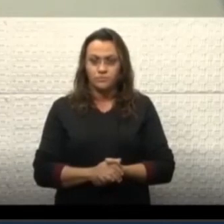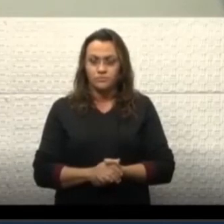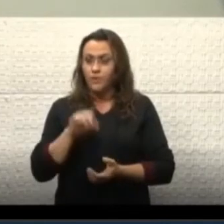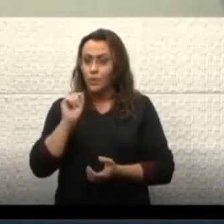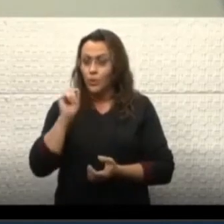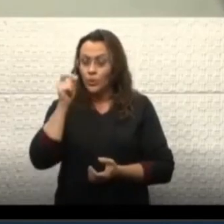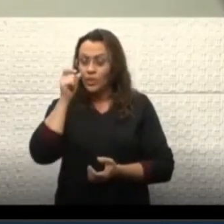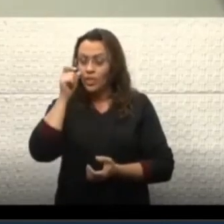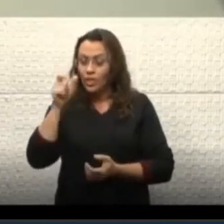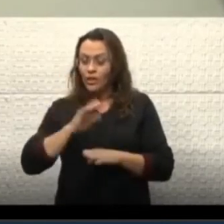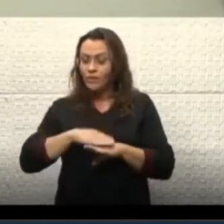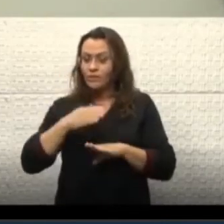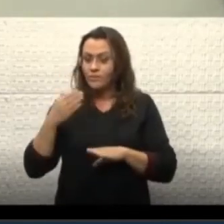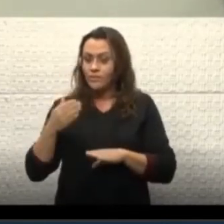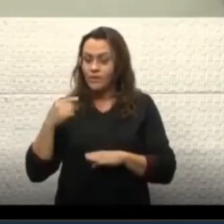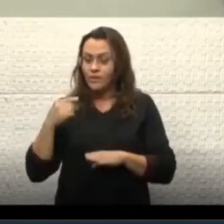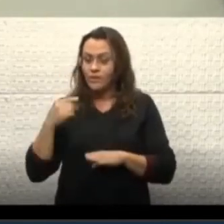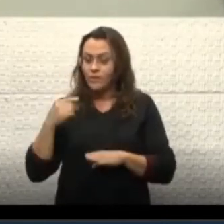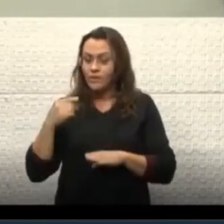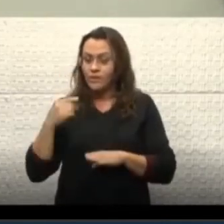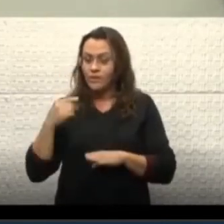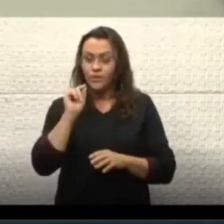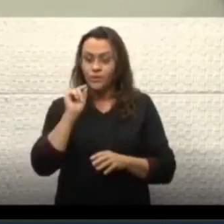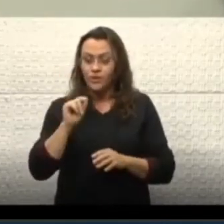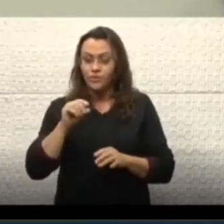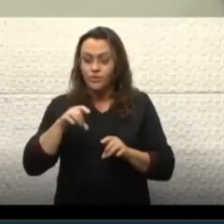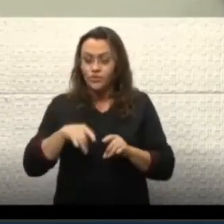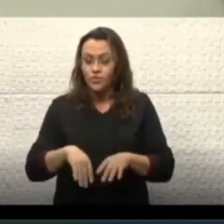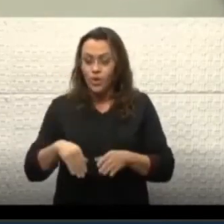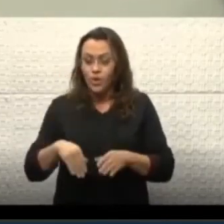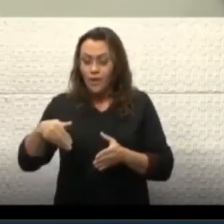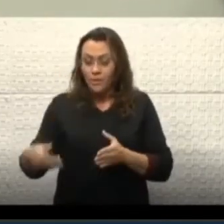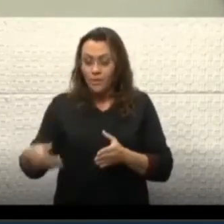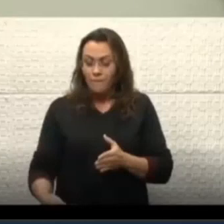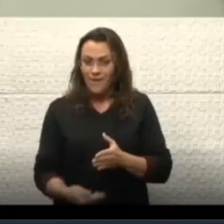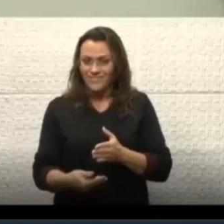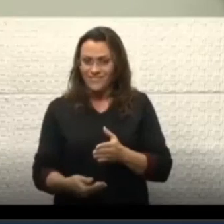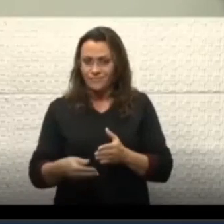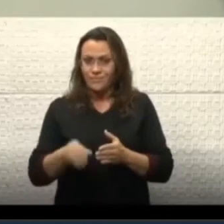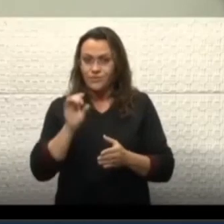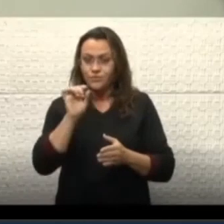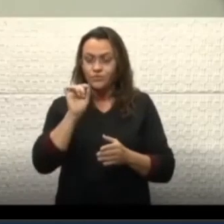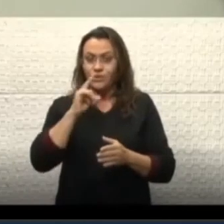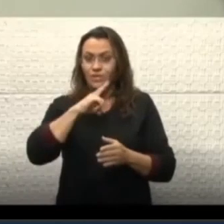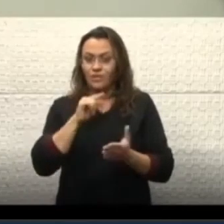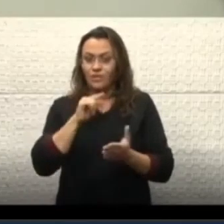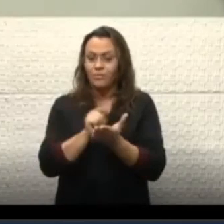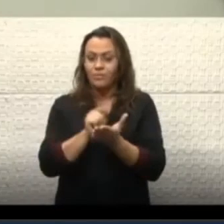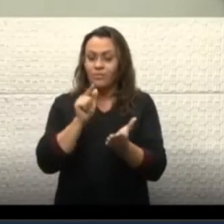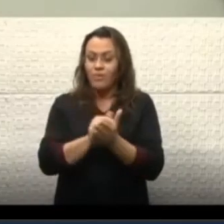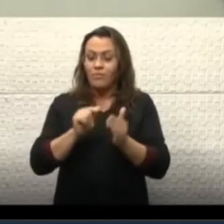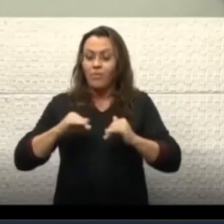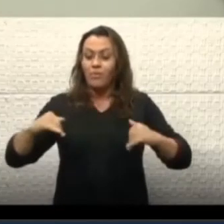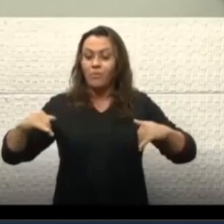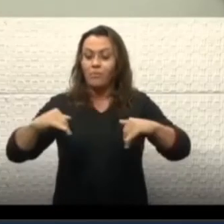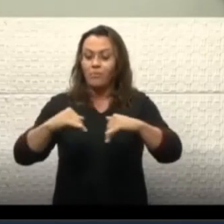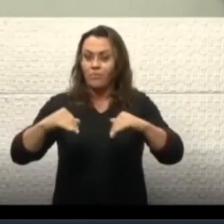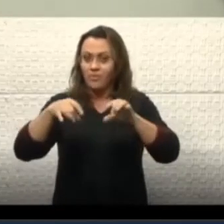O que nos interessa não é o que está sendo filtrado, não é o líquido embaixo, mas o que vai ficar retido no papel filtro.